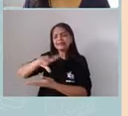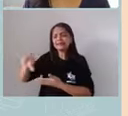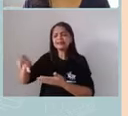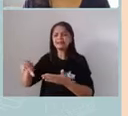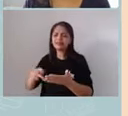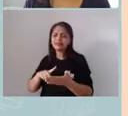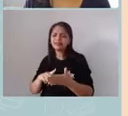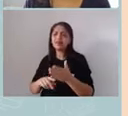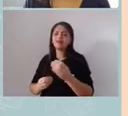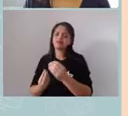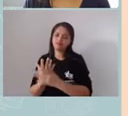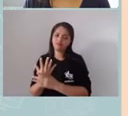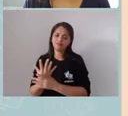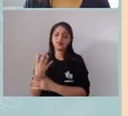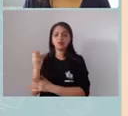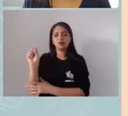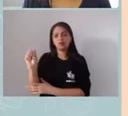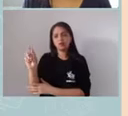Ok?